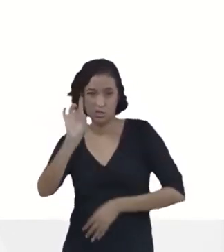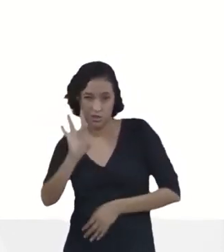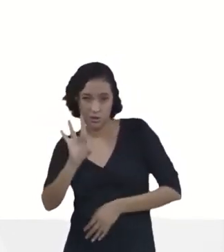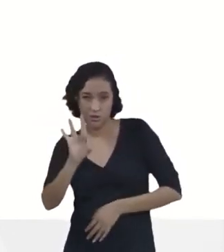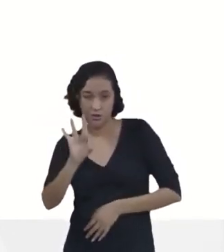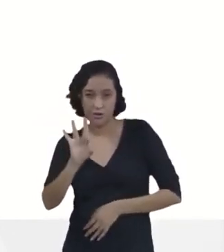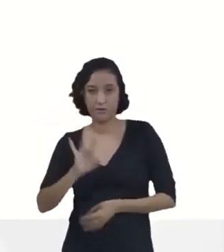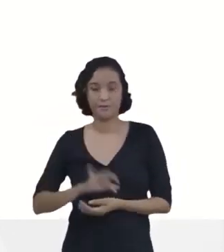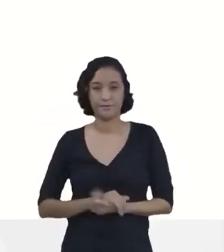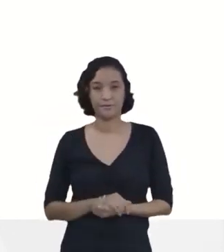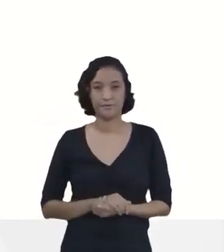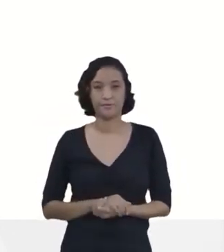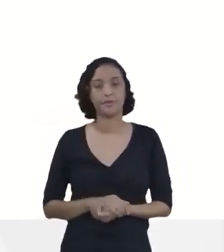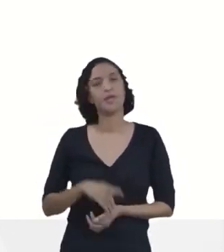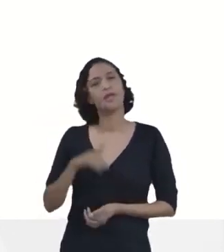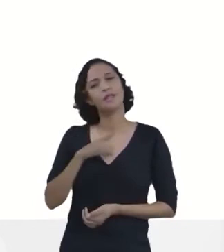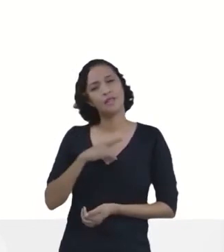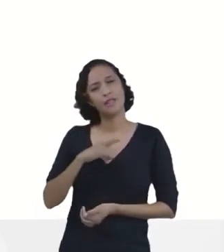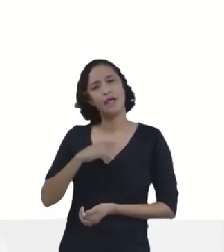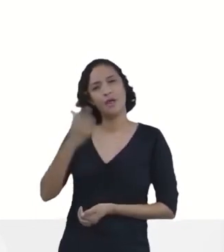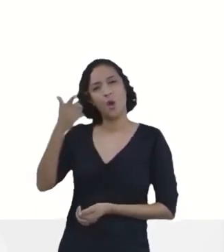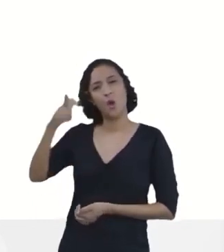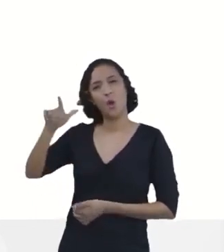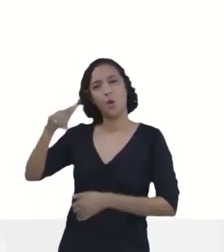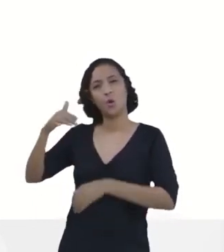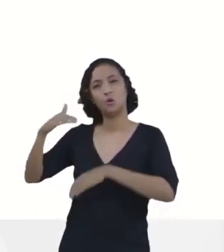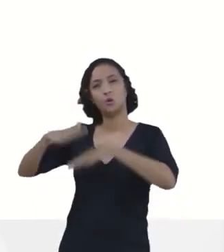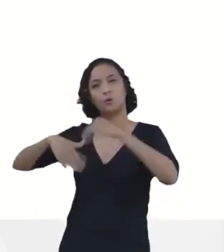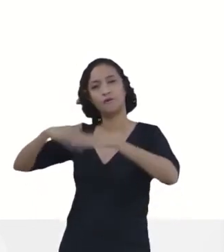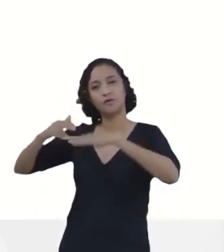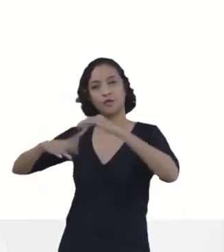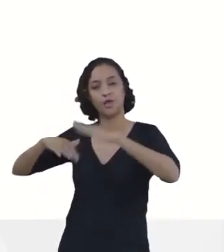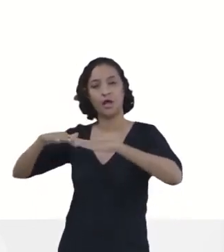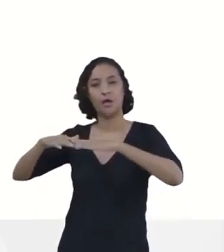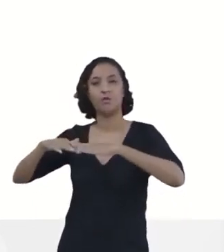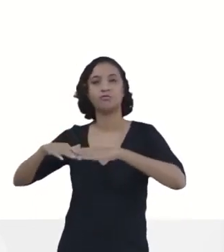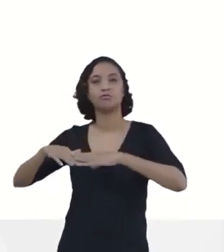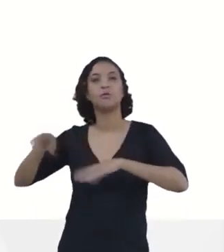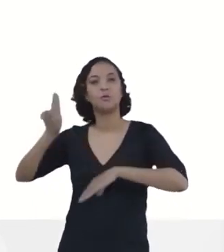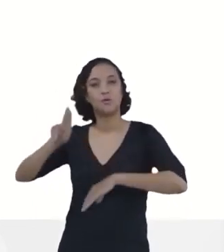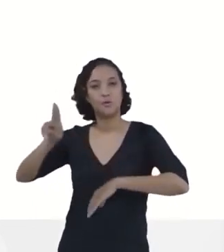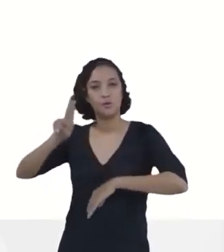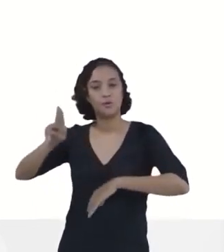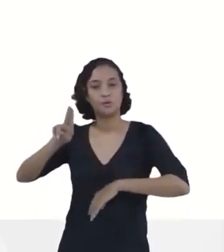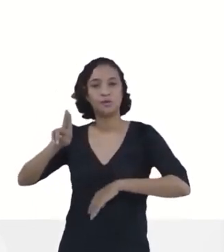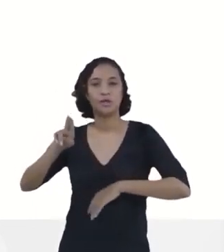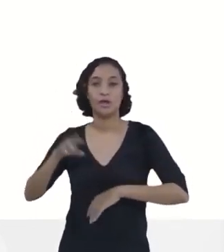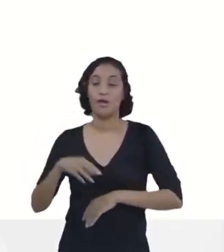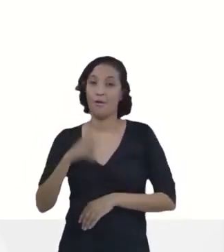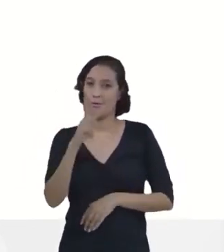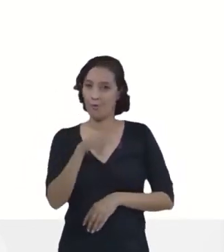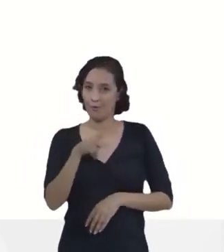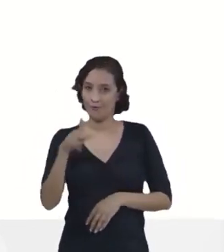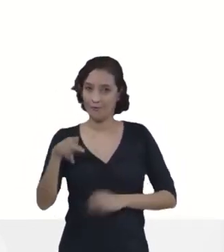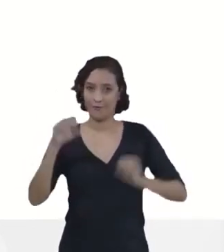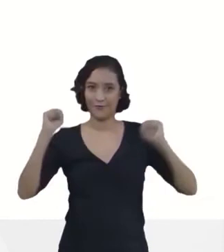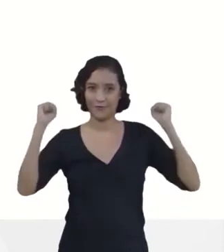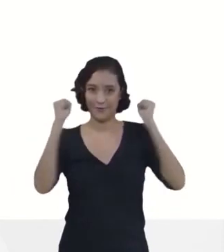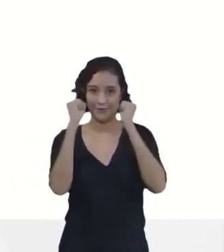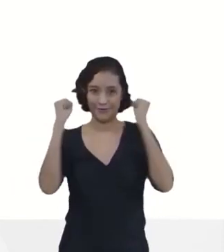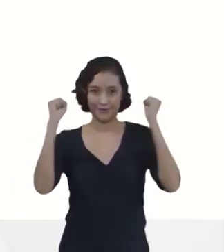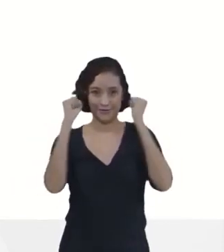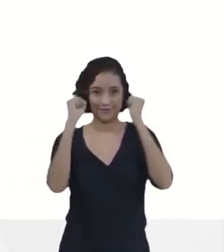utiliza a trena? Tem um outro também, o professor de educação física.